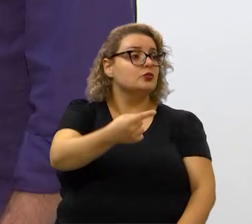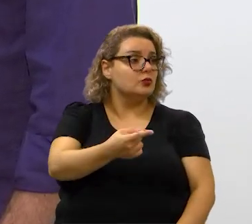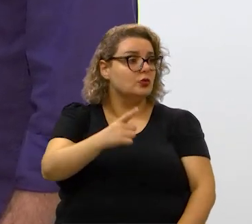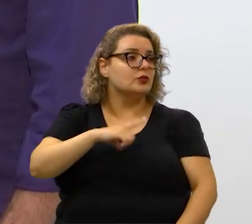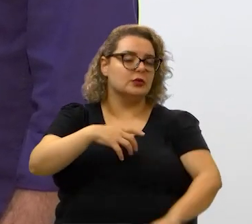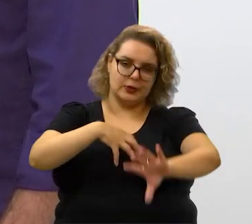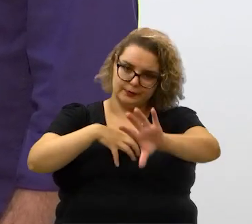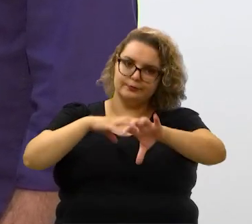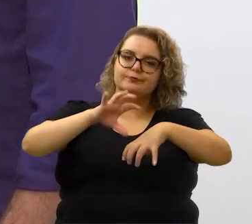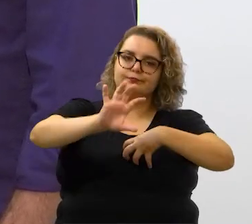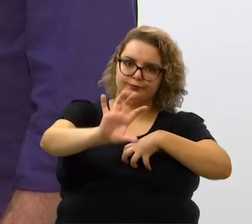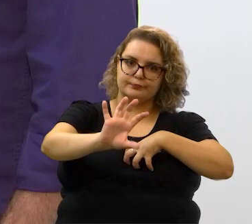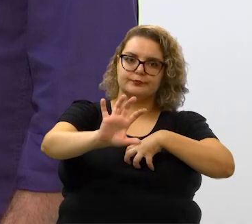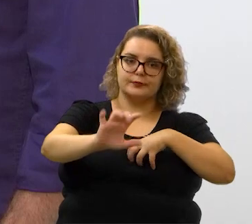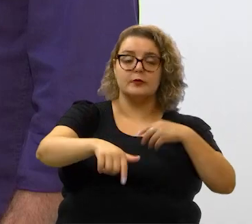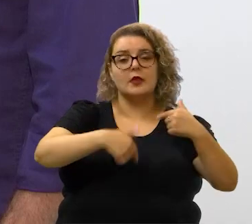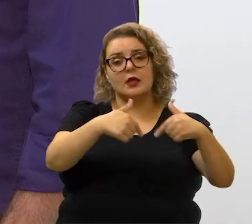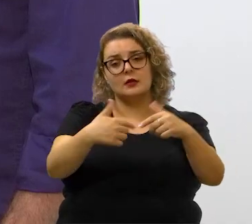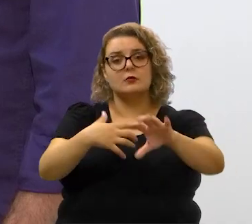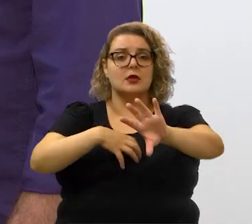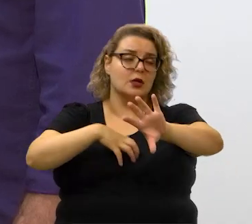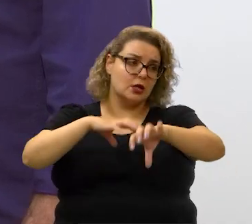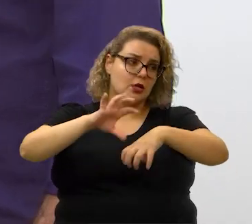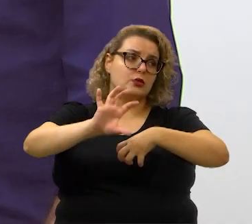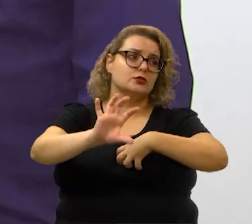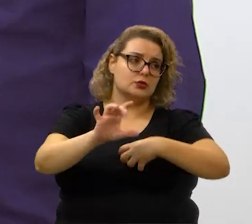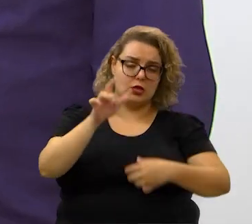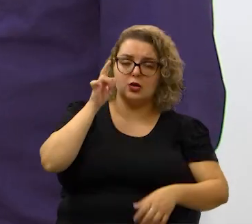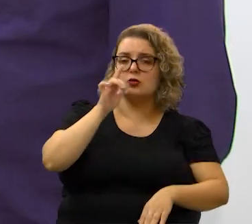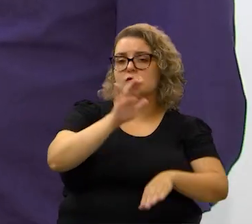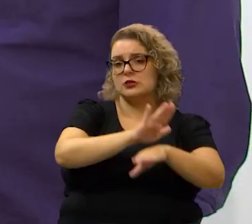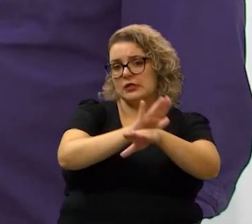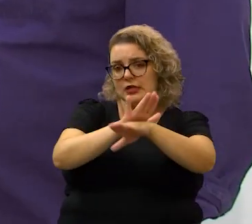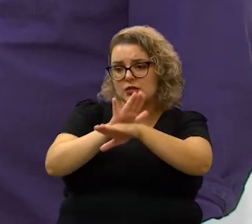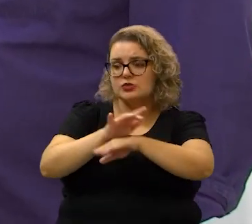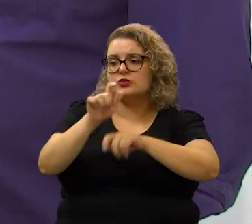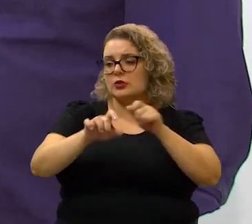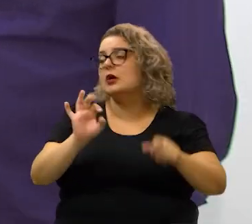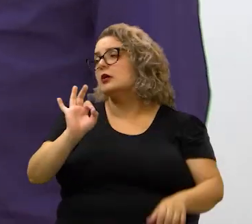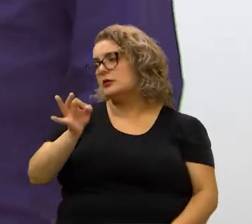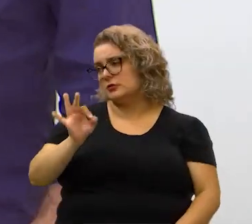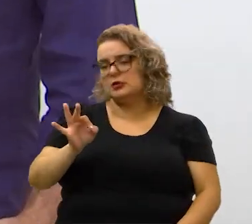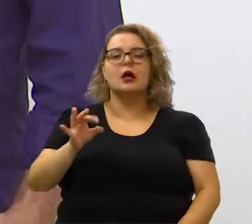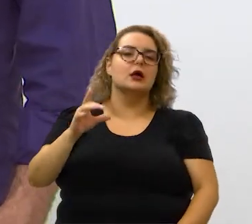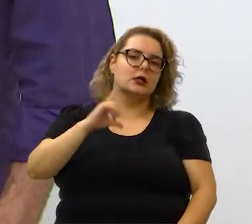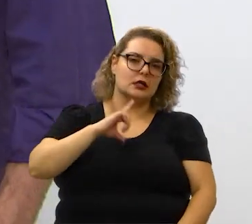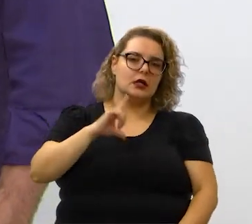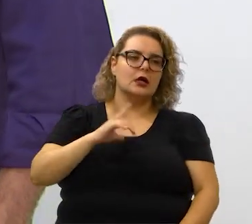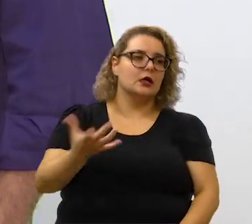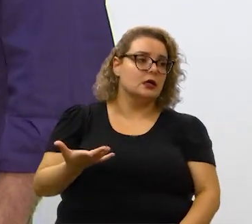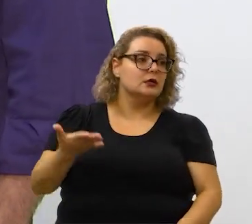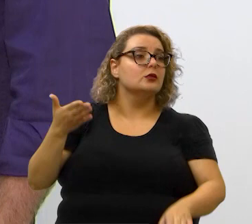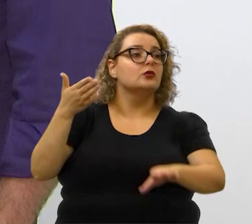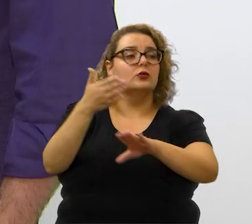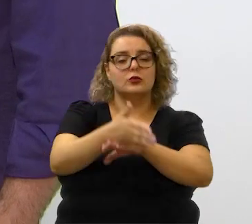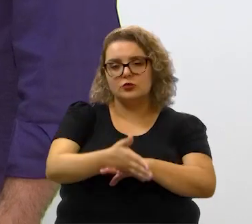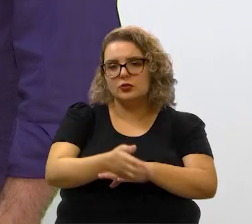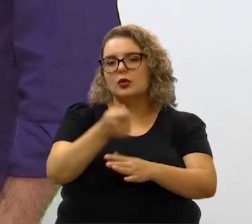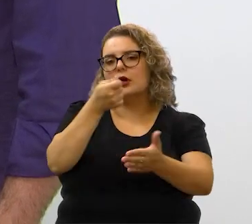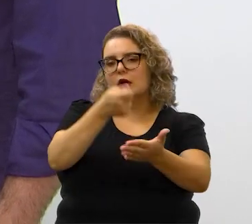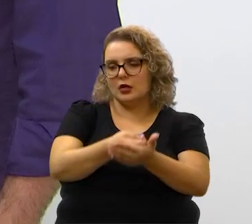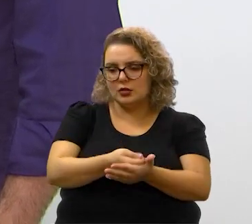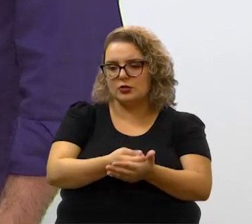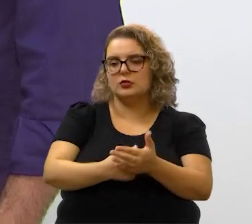o próximo é você ter empatia, né? Porque você trabalhando com empatia, você consegue ajudar as pessoas a ter o